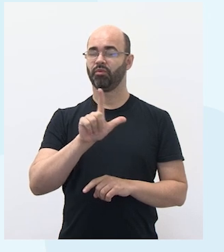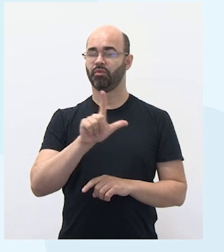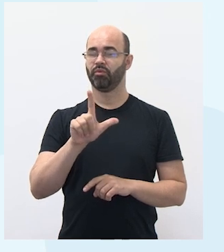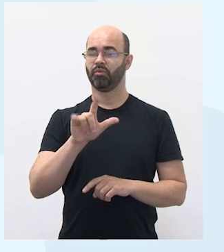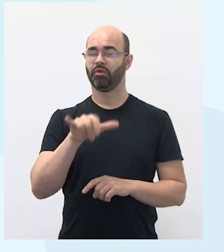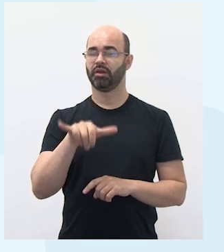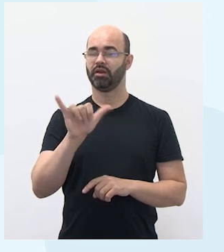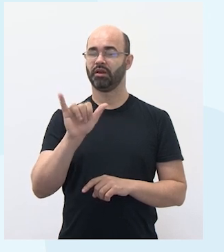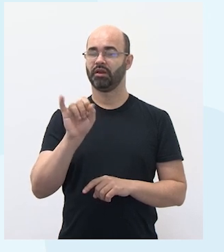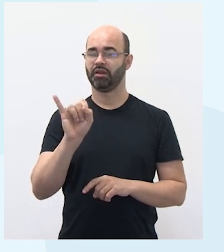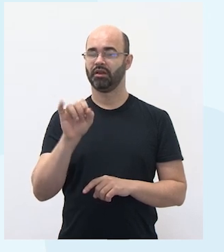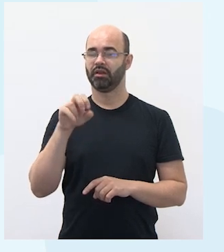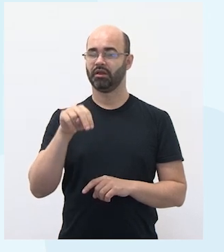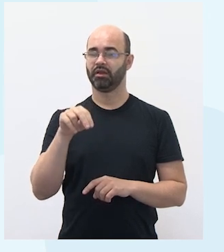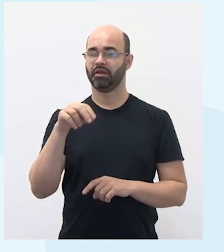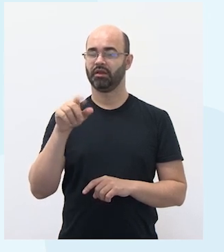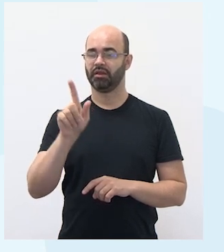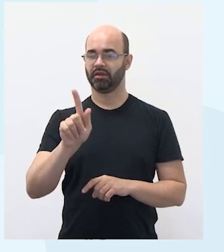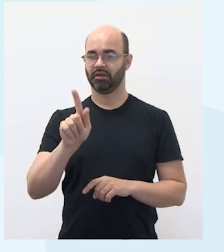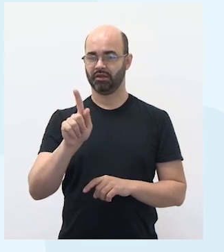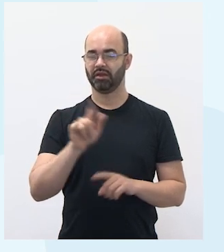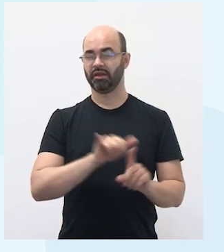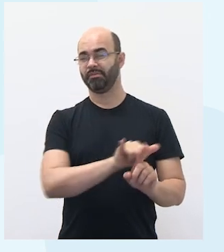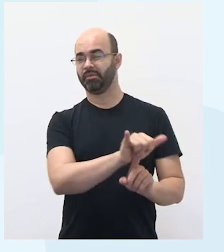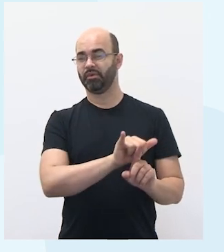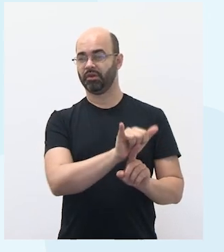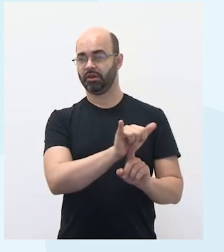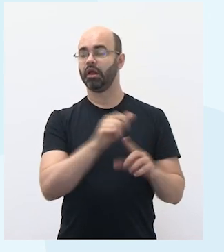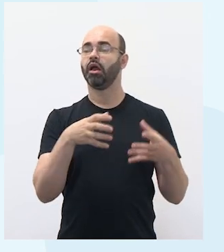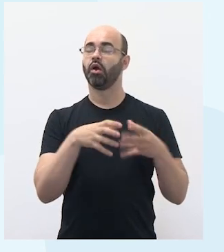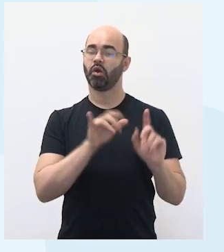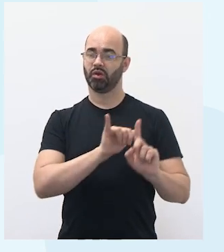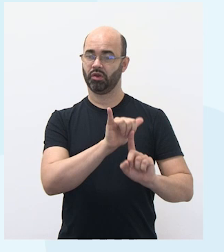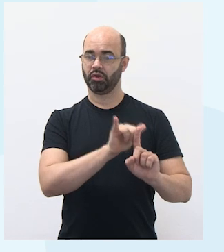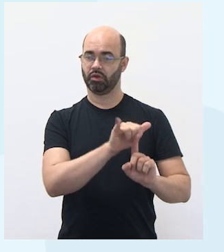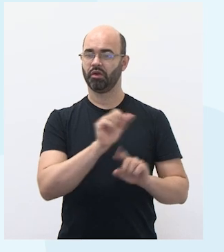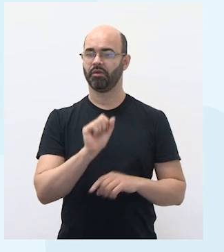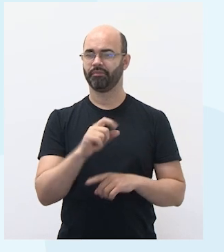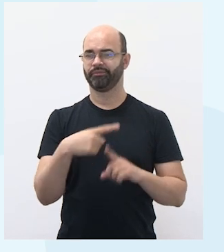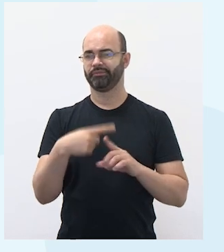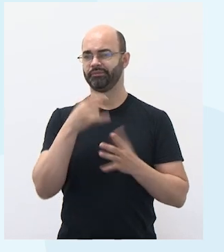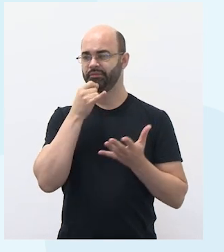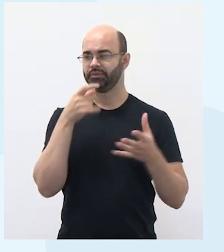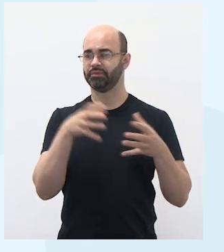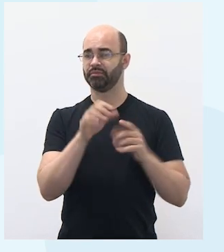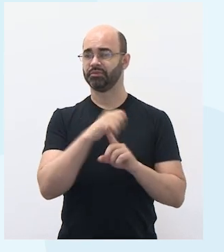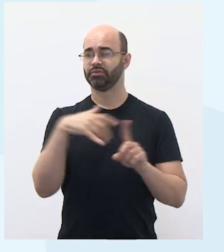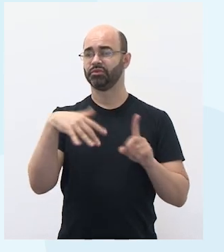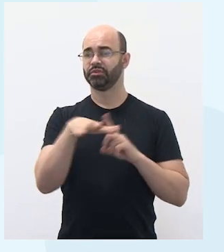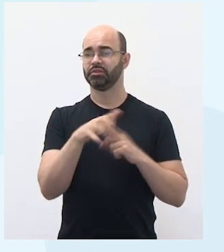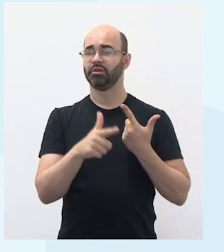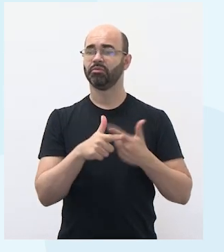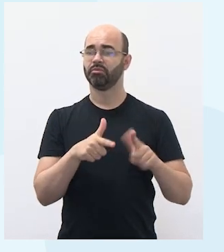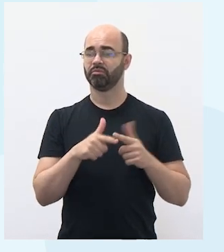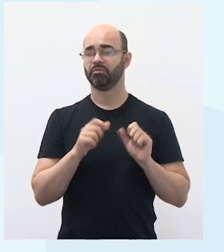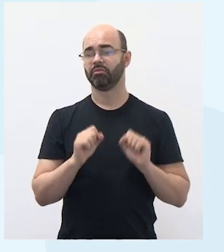de um grupo, mas ele também revela, traz consigo um problema social, né? A